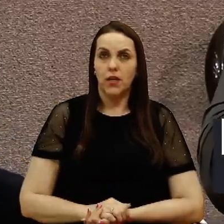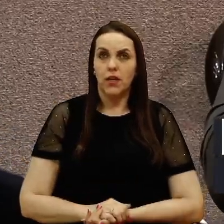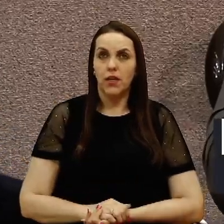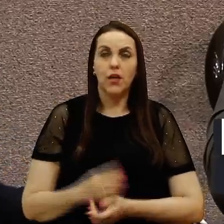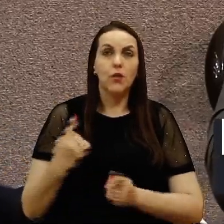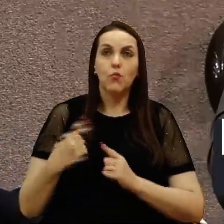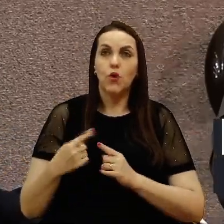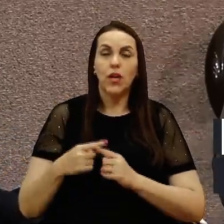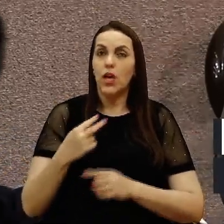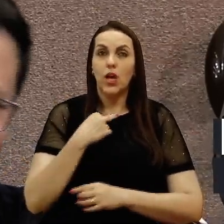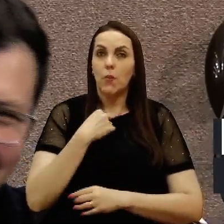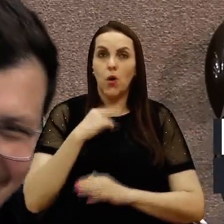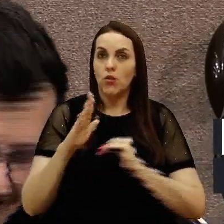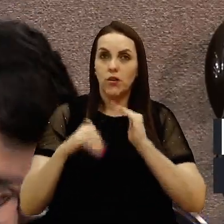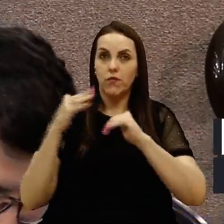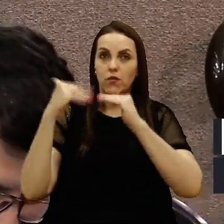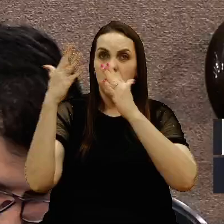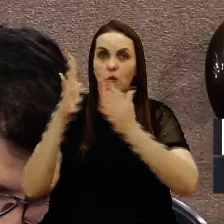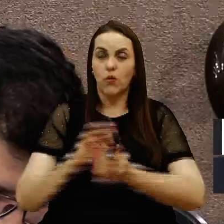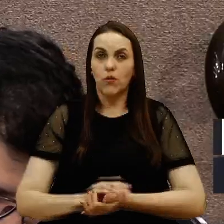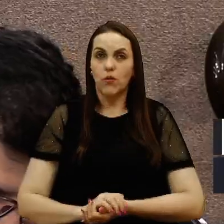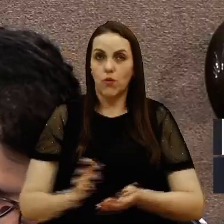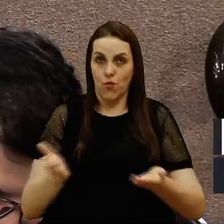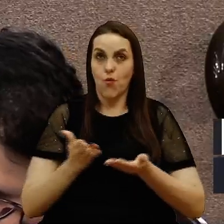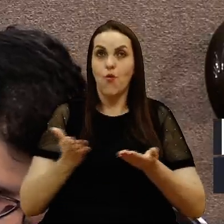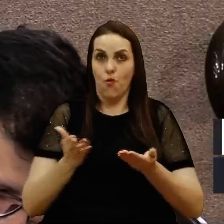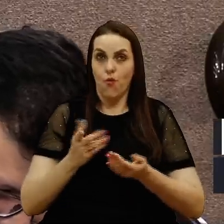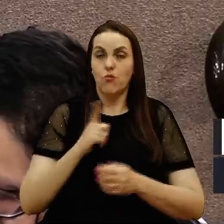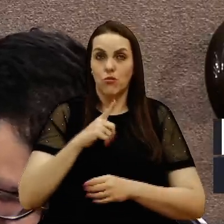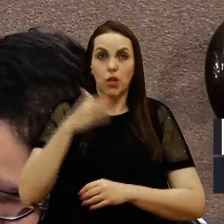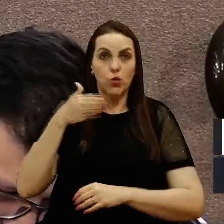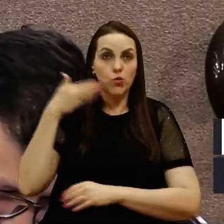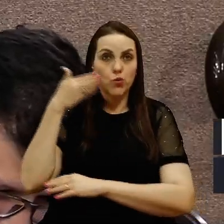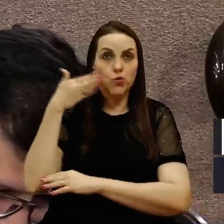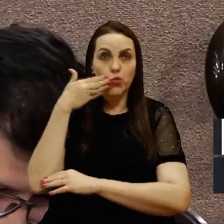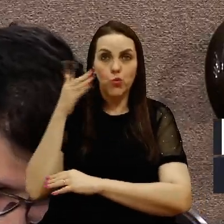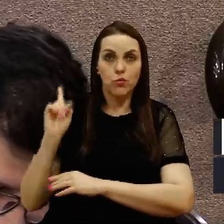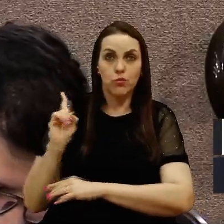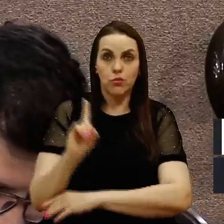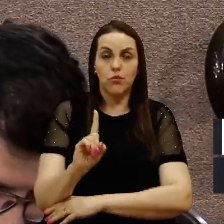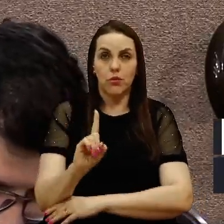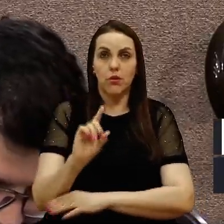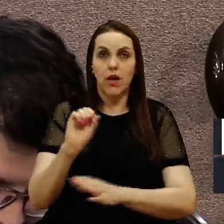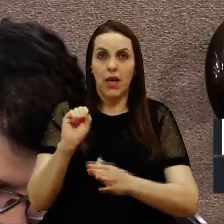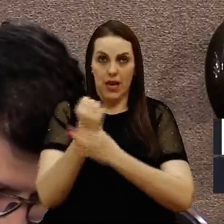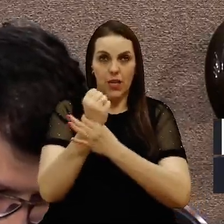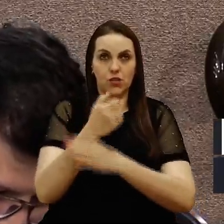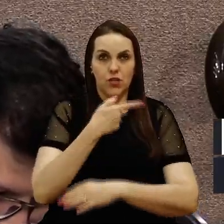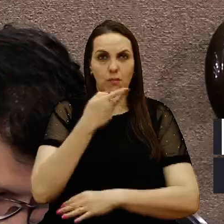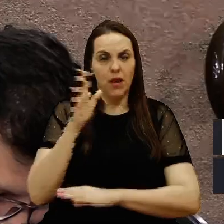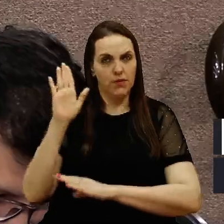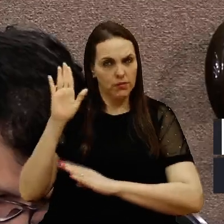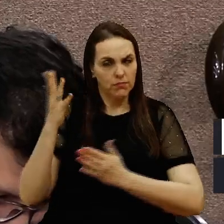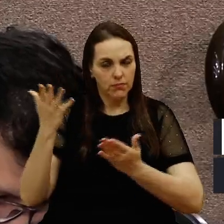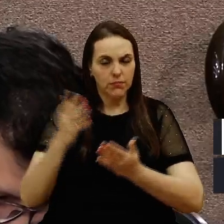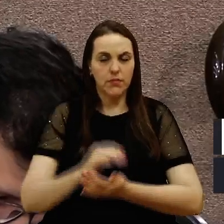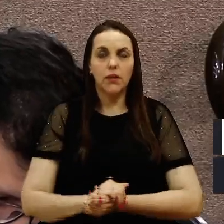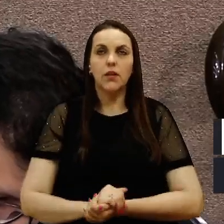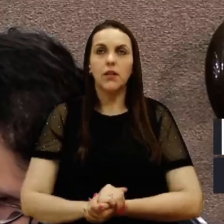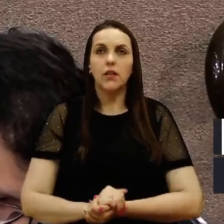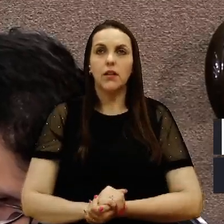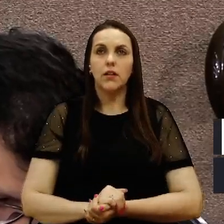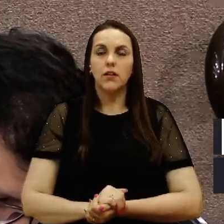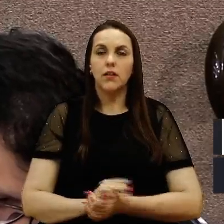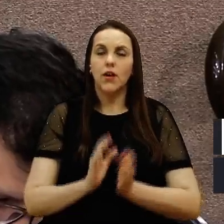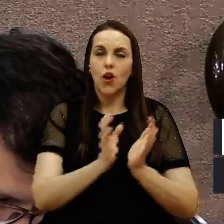Por que a gente não pode evoluir? Hoje nós viemos num discurso aqui, para garantir minha palavra, senhor presidente. Hoje nós viemos num discurso Por favor,